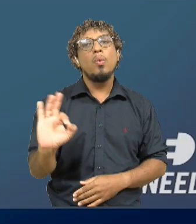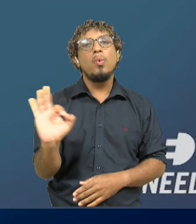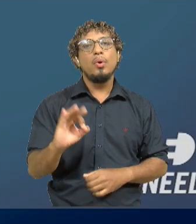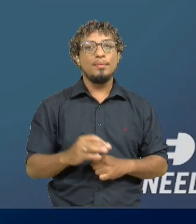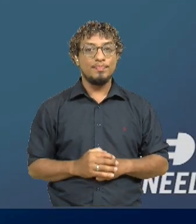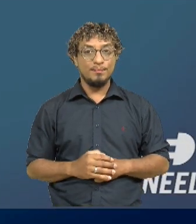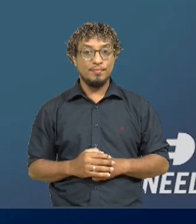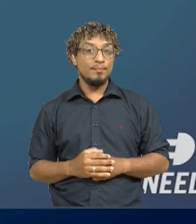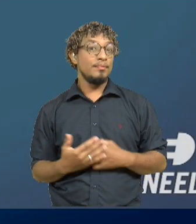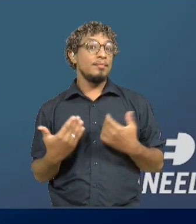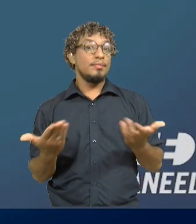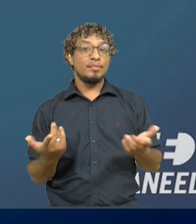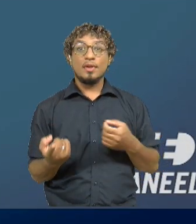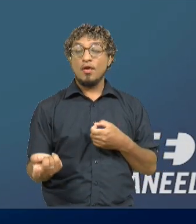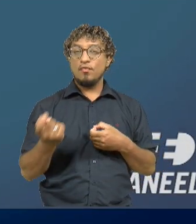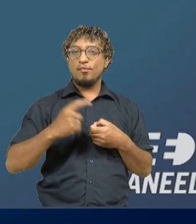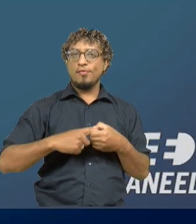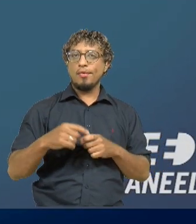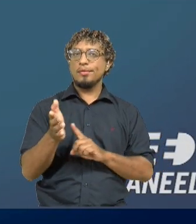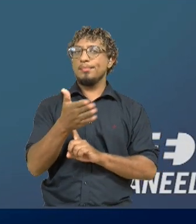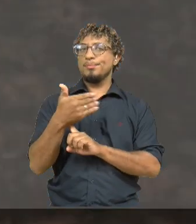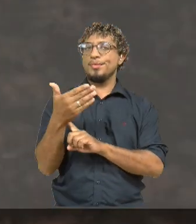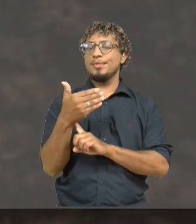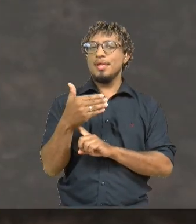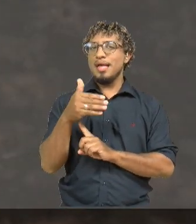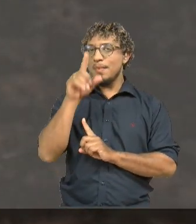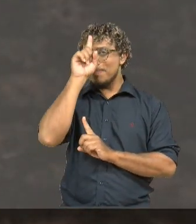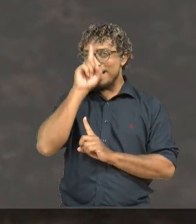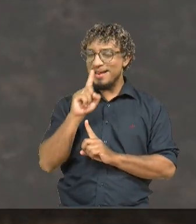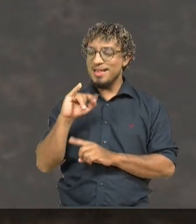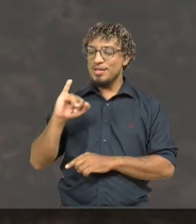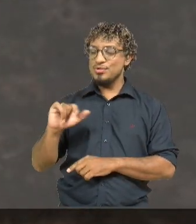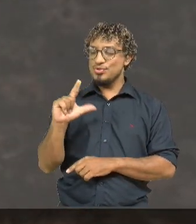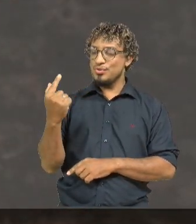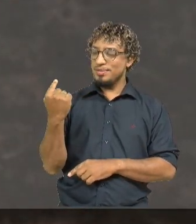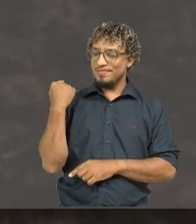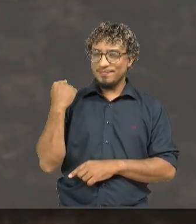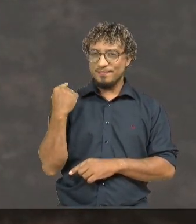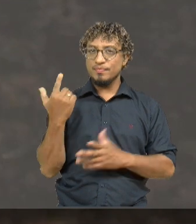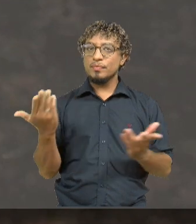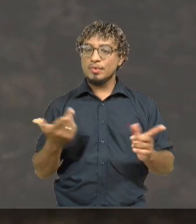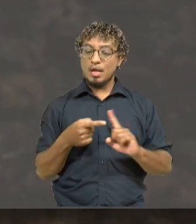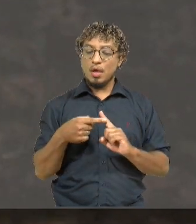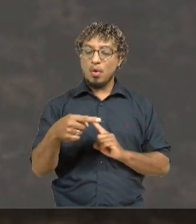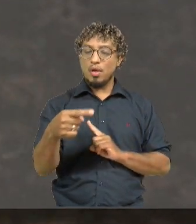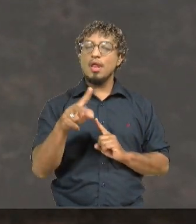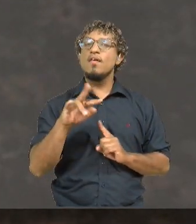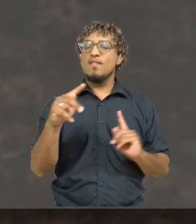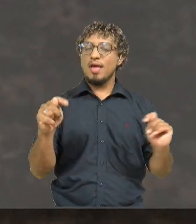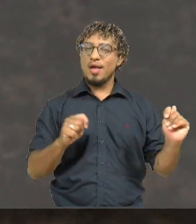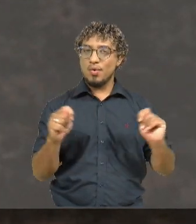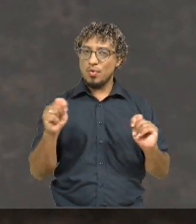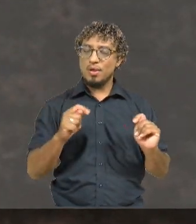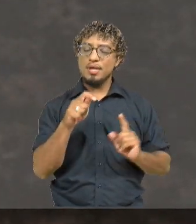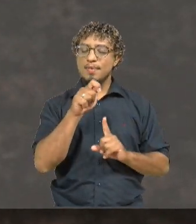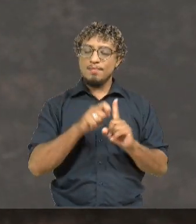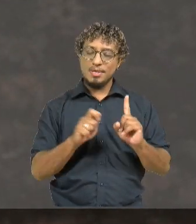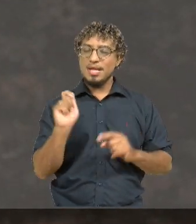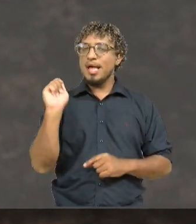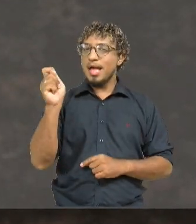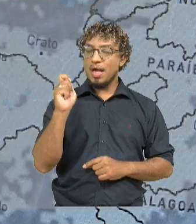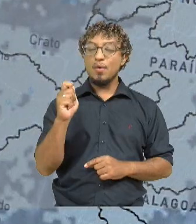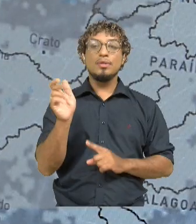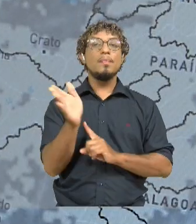Depois da volta da bandeira amarela no mês de julho, o brasileiro vai ter uma economia na conta de luz em agosto com a